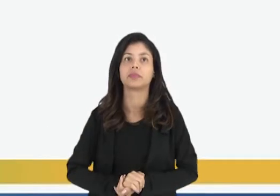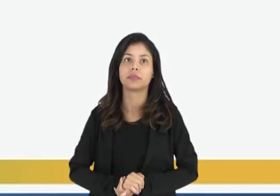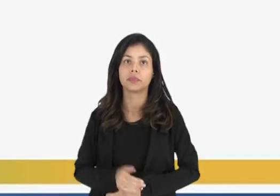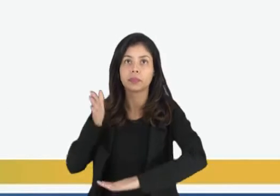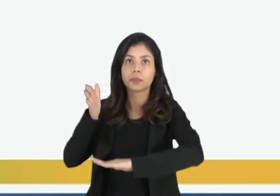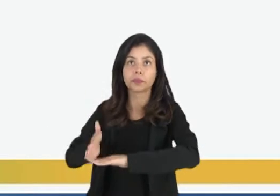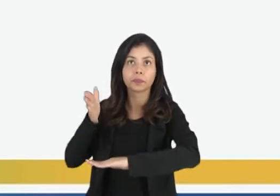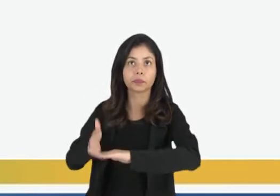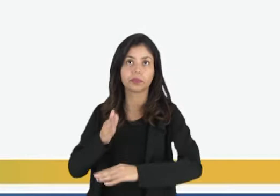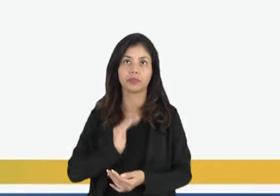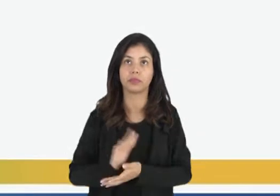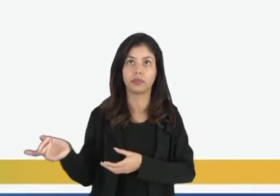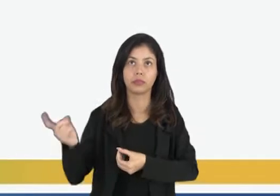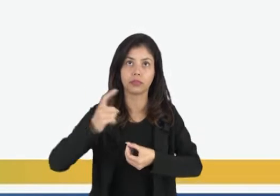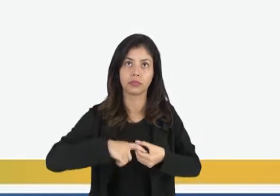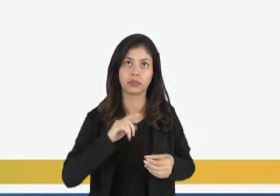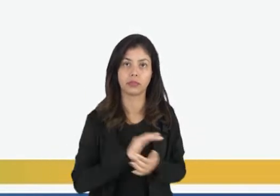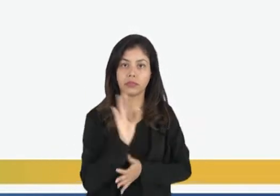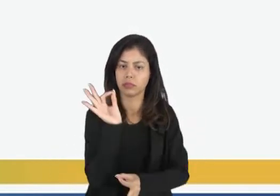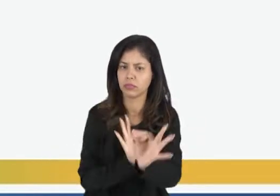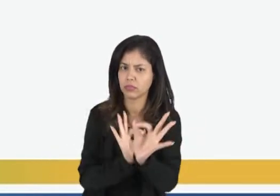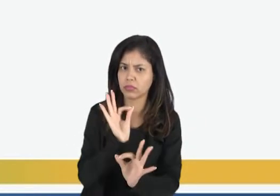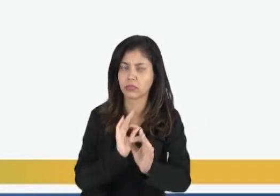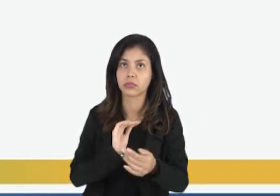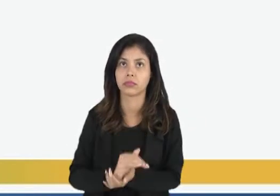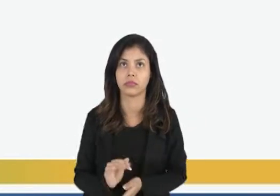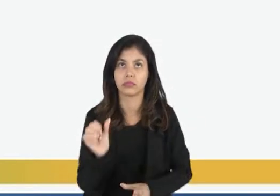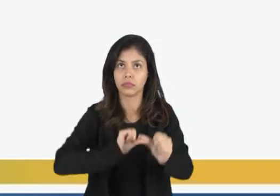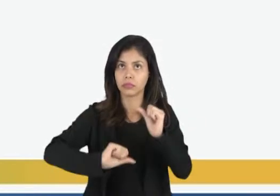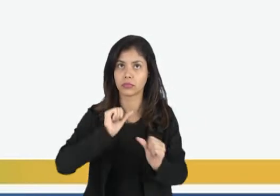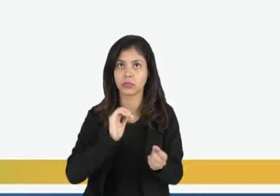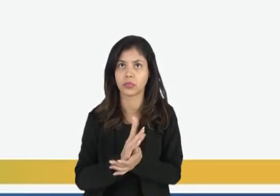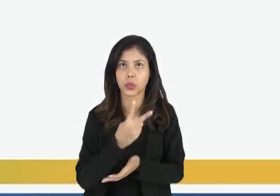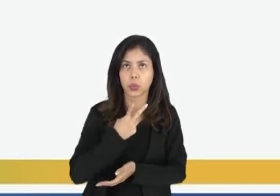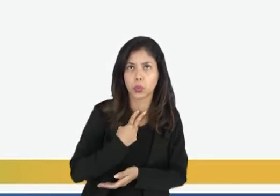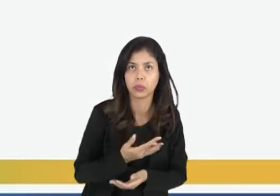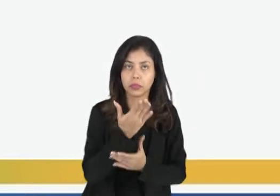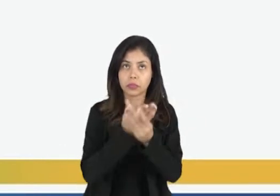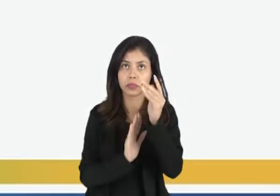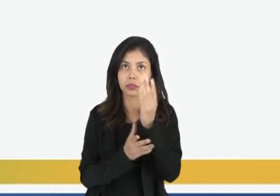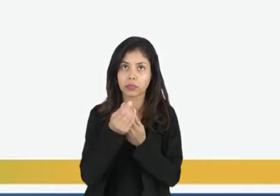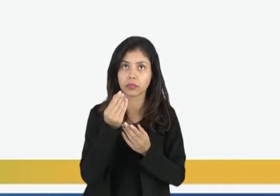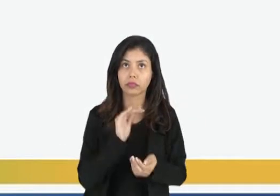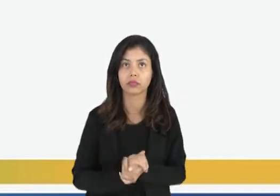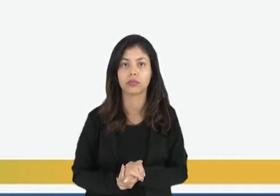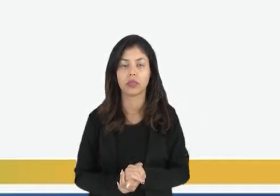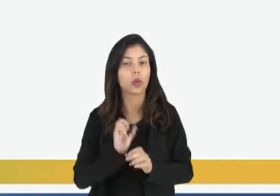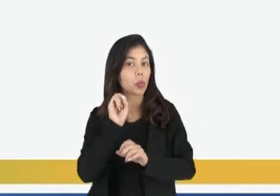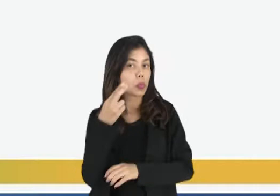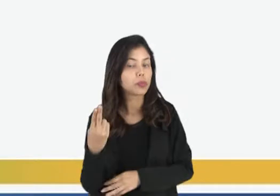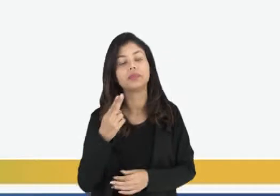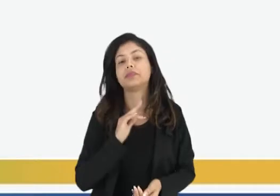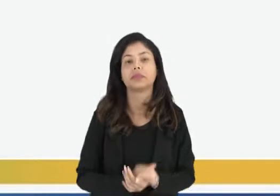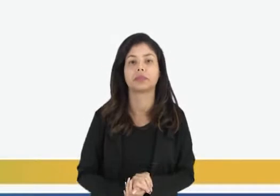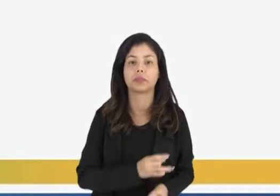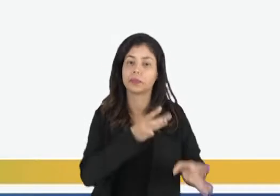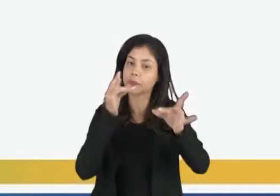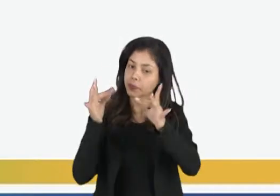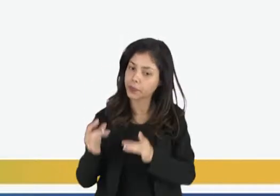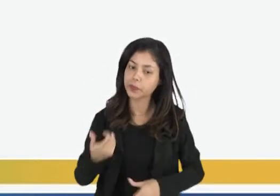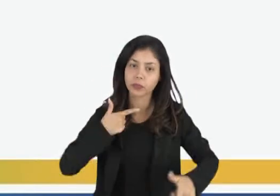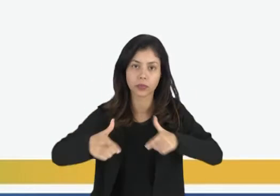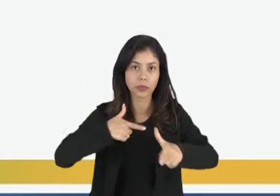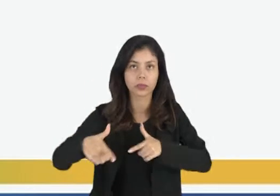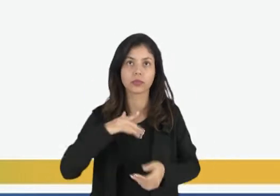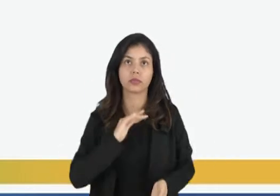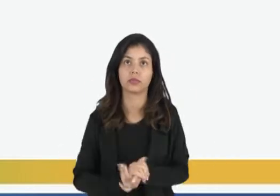Então, a modernização vem modificando também o padrão de ocupação de mão de obra, né? Ou seja, o mercado de